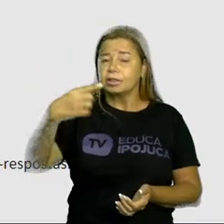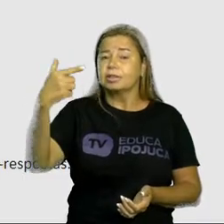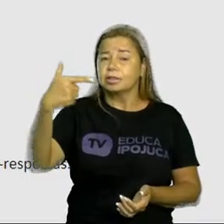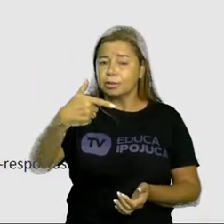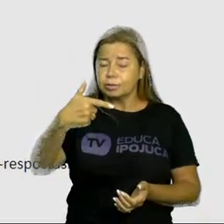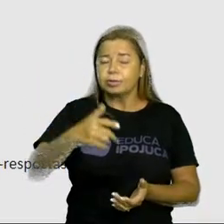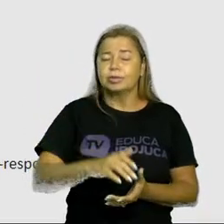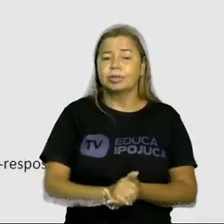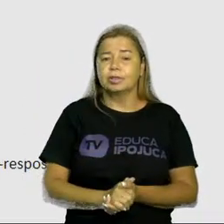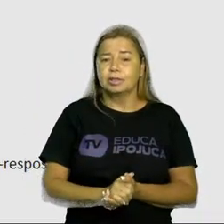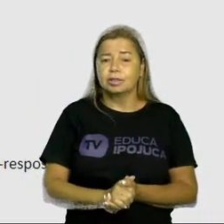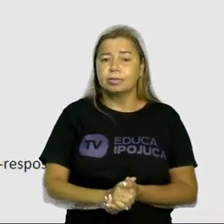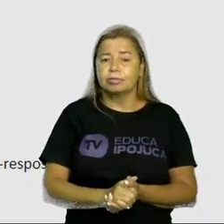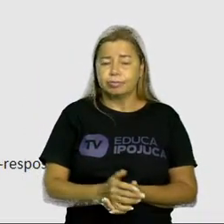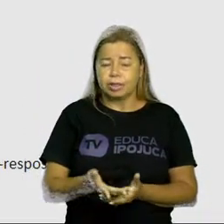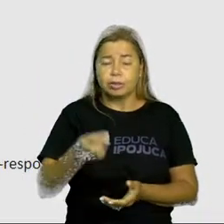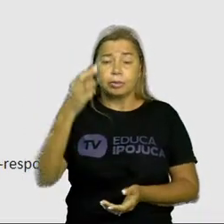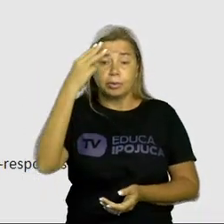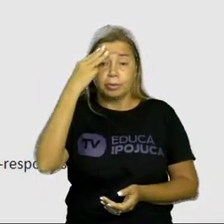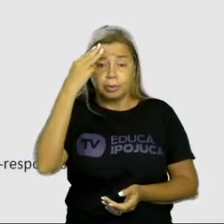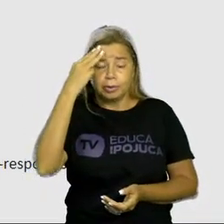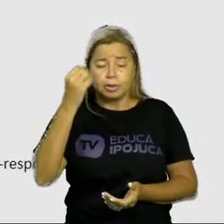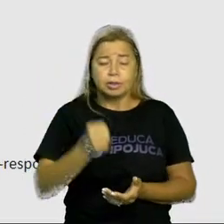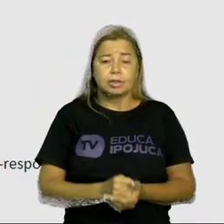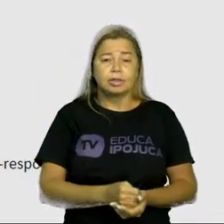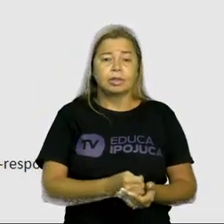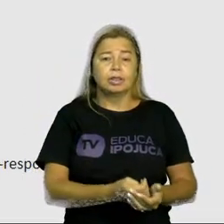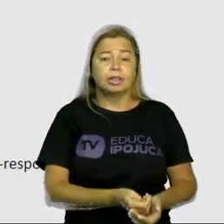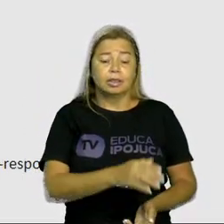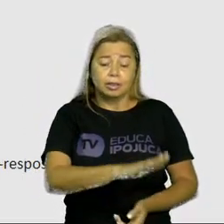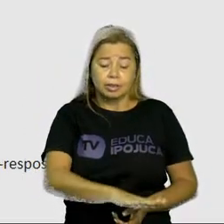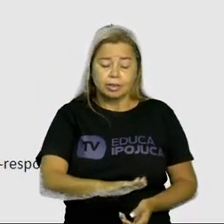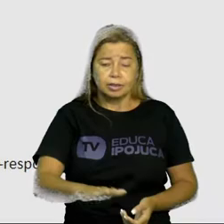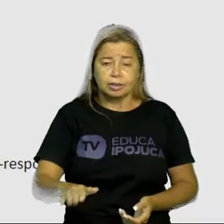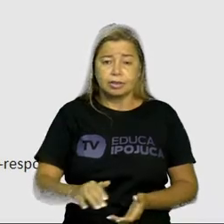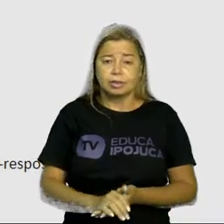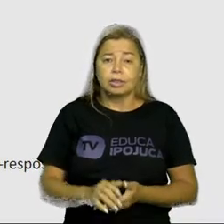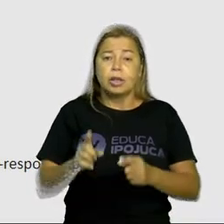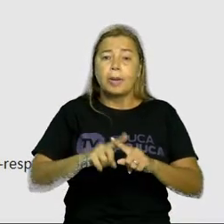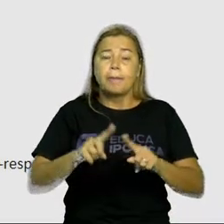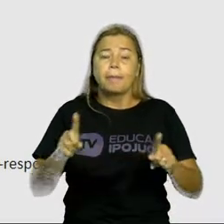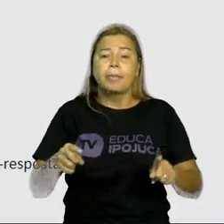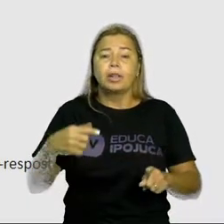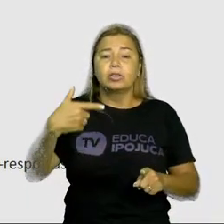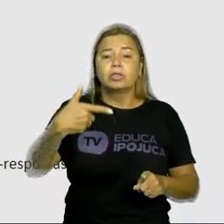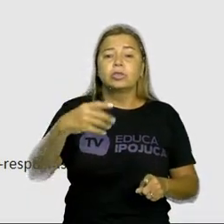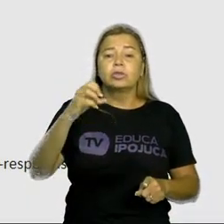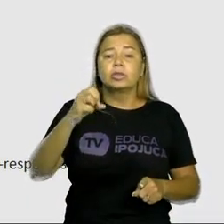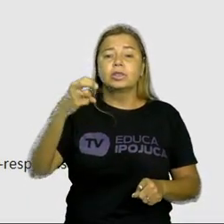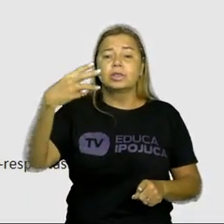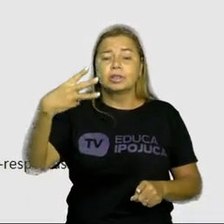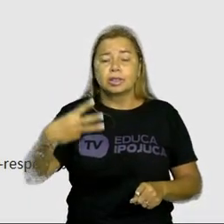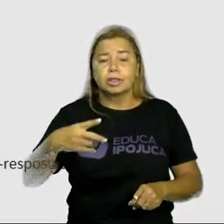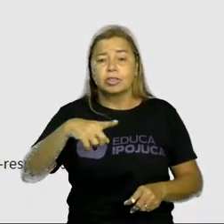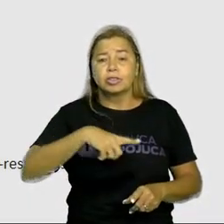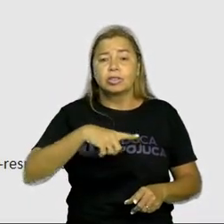932. Grava esse número. Sendo que 203 tem 3 anos.